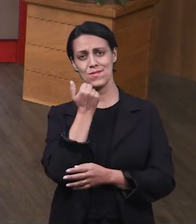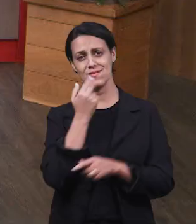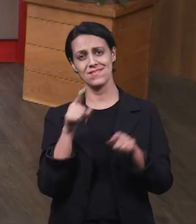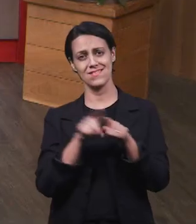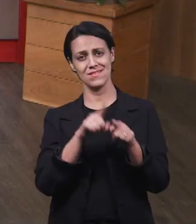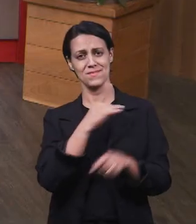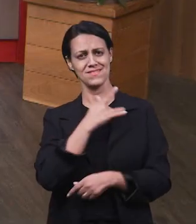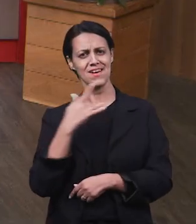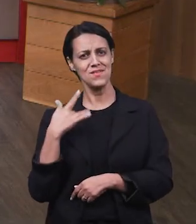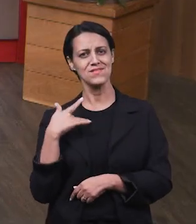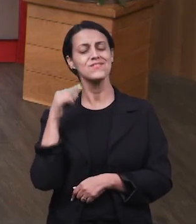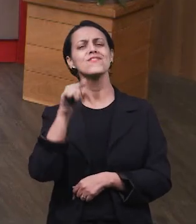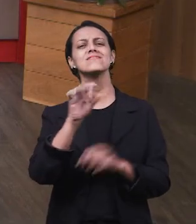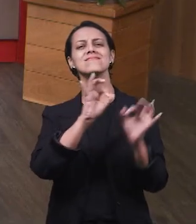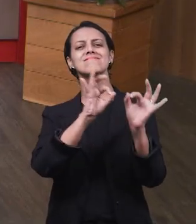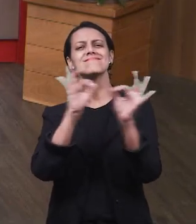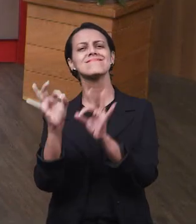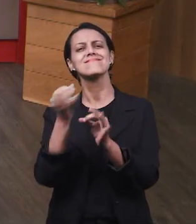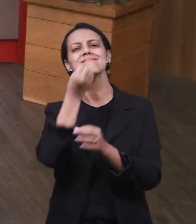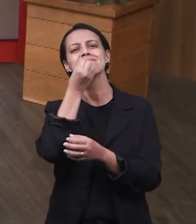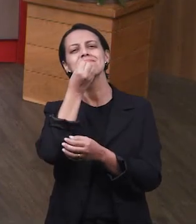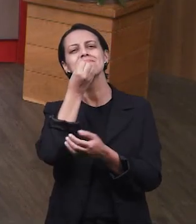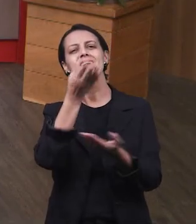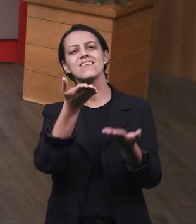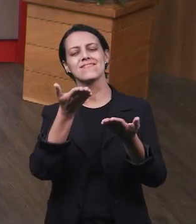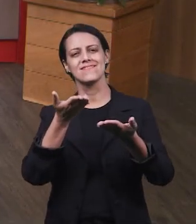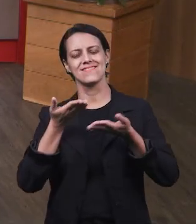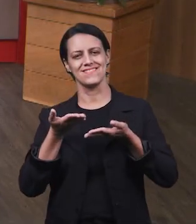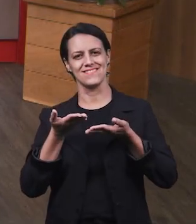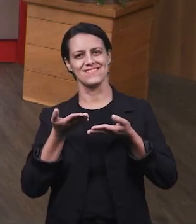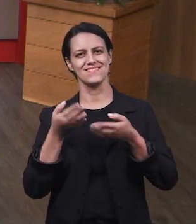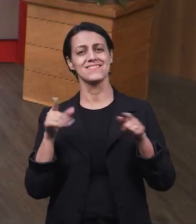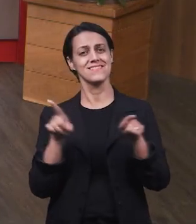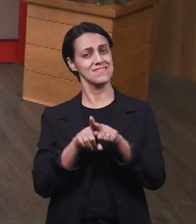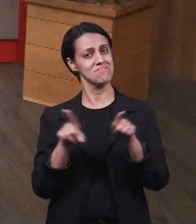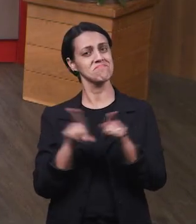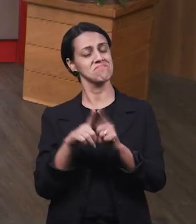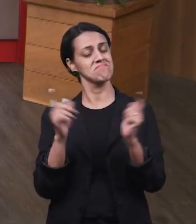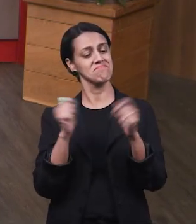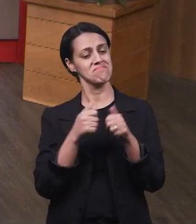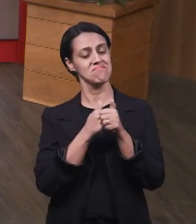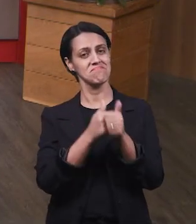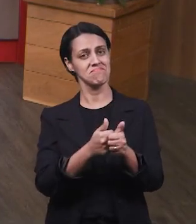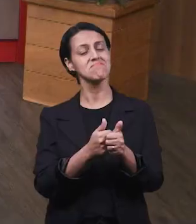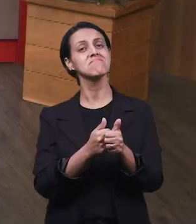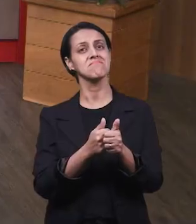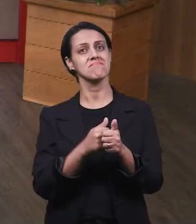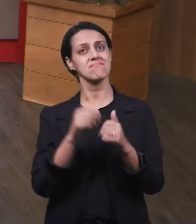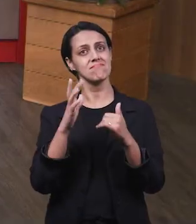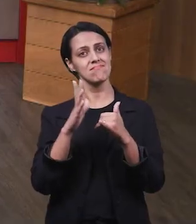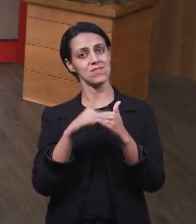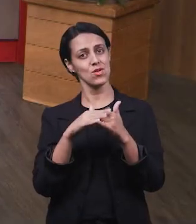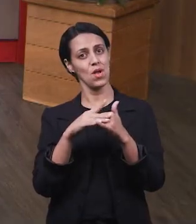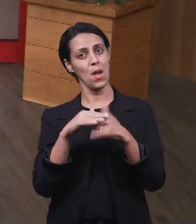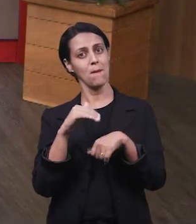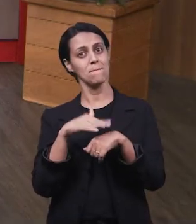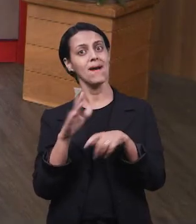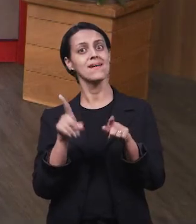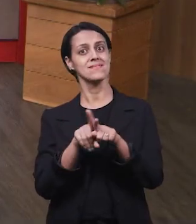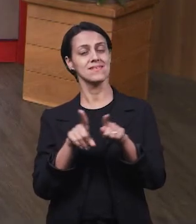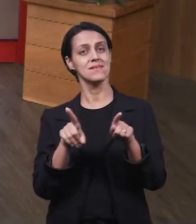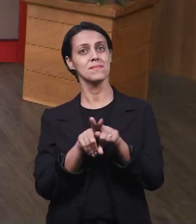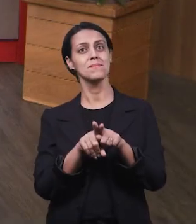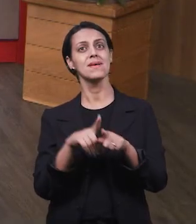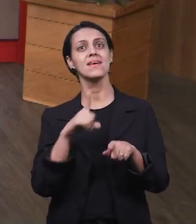A você que nos assiste, seja muito bem-vindo. Você também pode nos acompanhar além do canal do YouTube da Igreja, como